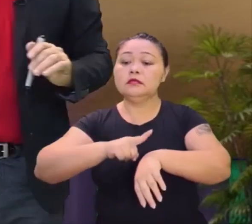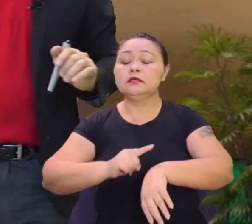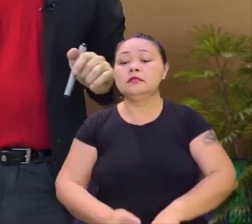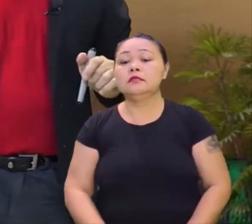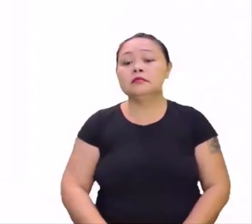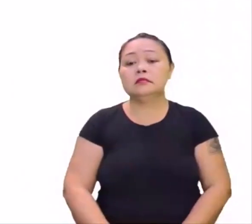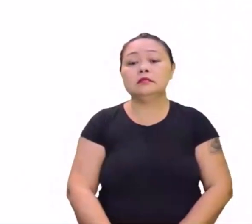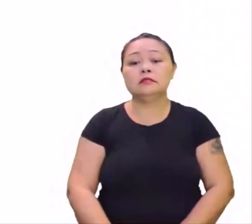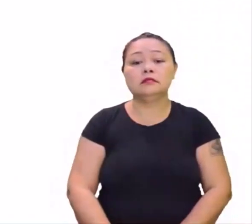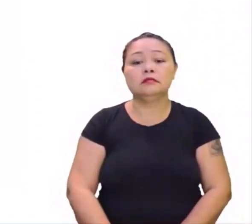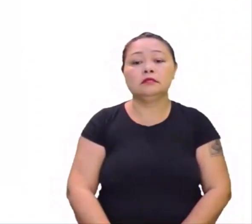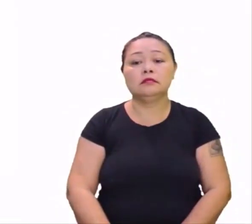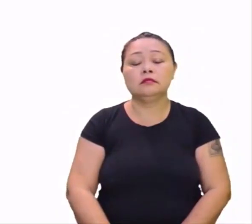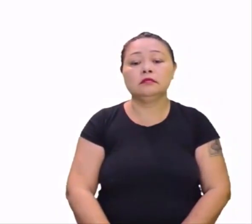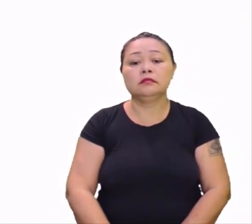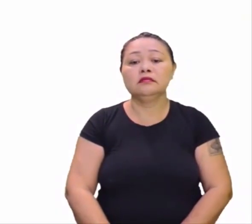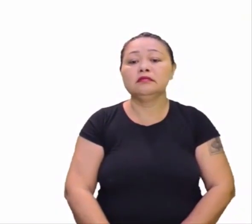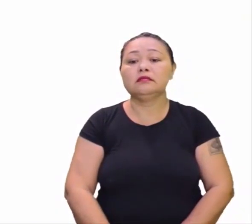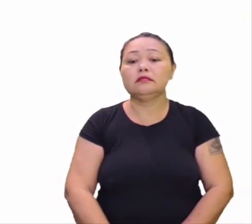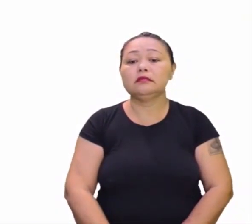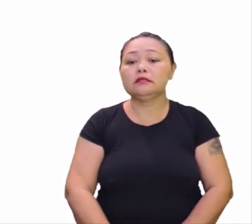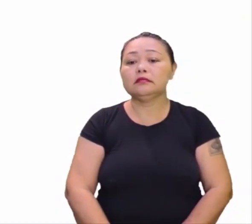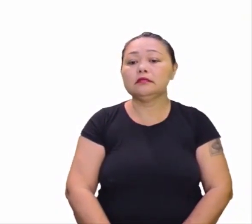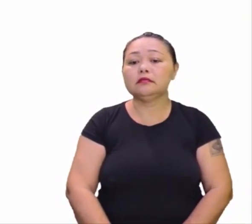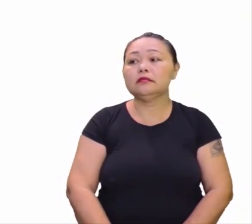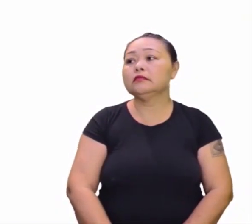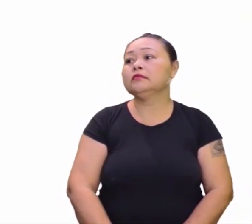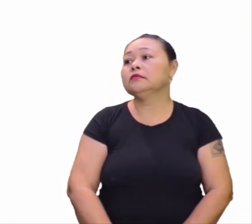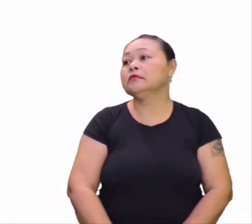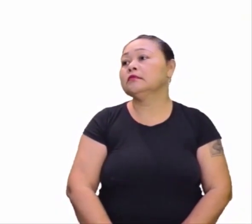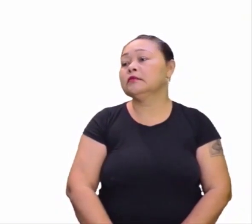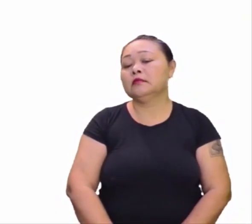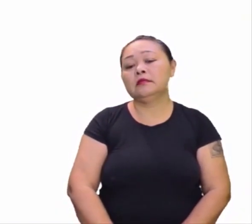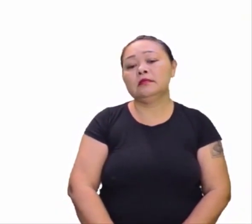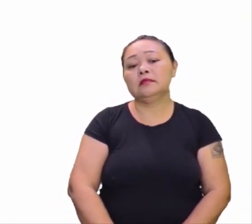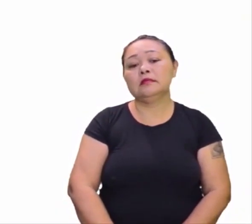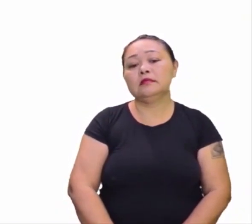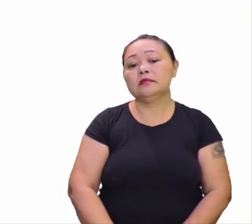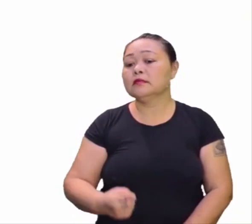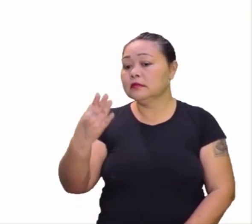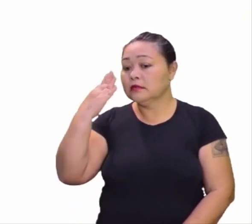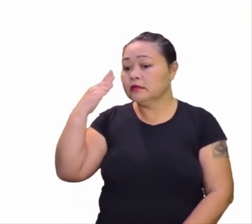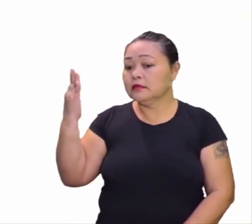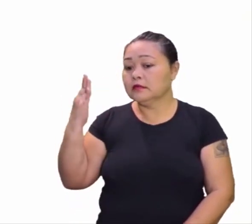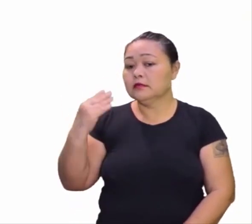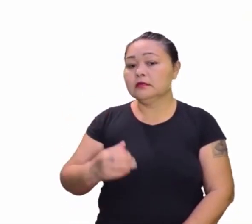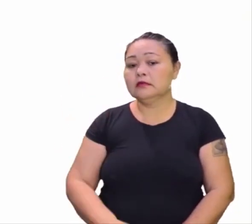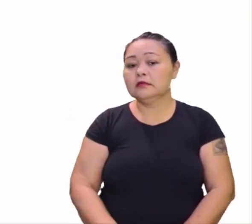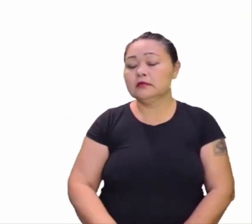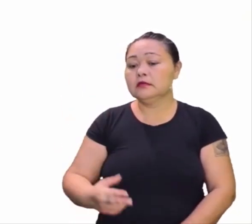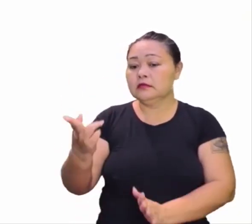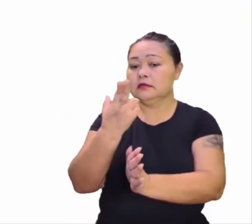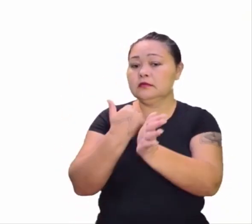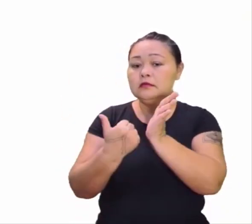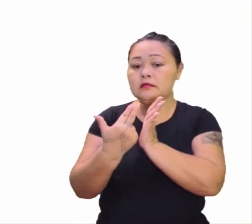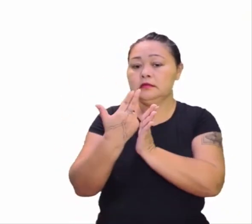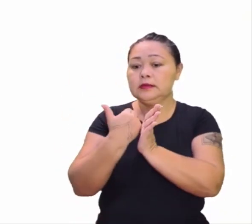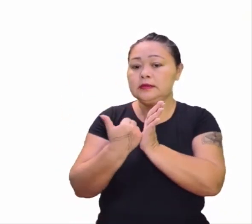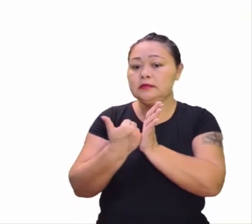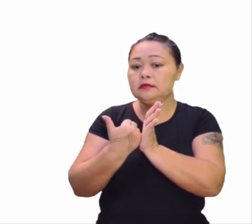lá. Vamos lá, Rogério, olha só. Olha aqui. Esse aqui, Rogério, que eu estou